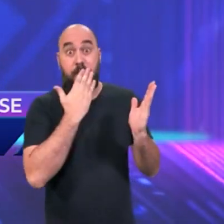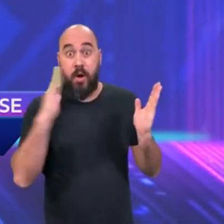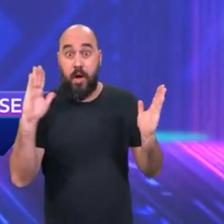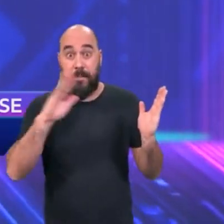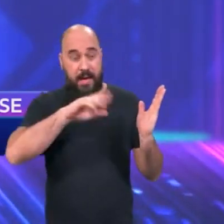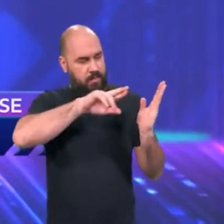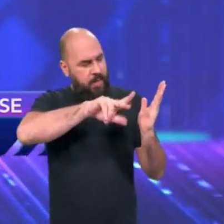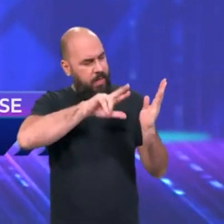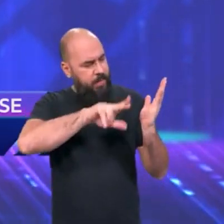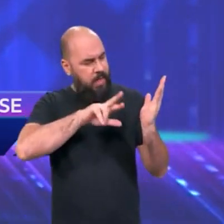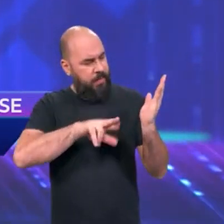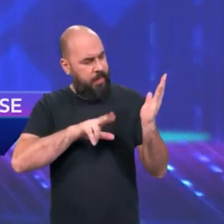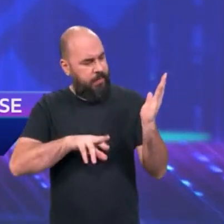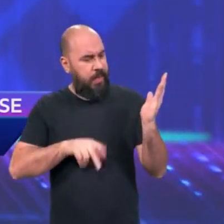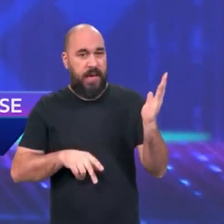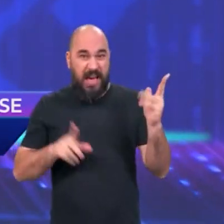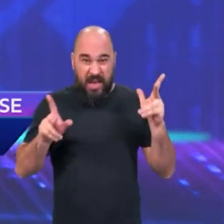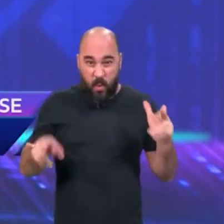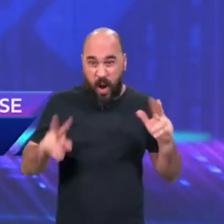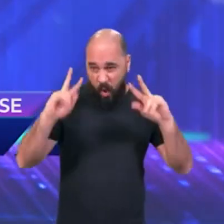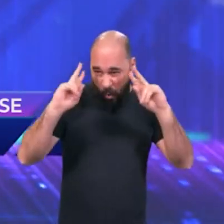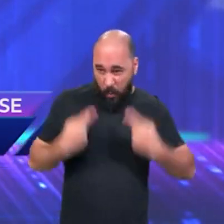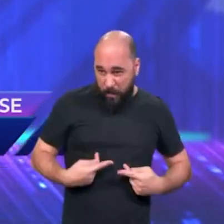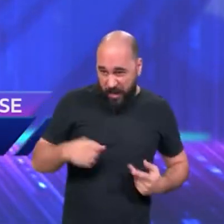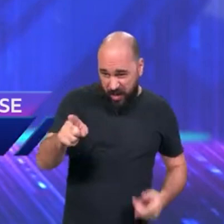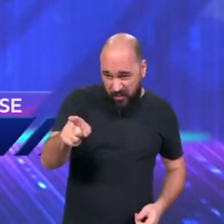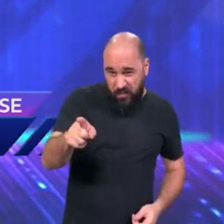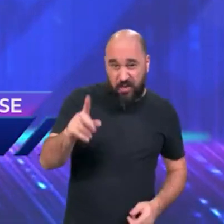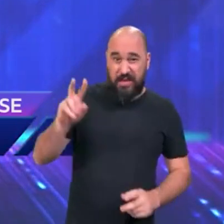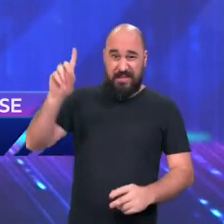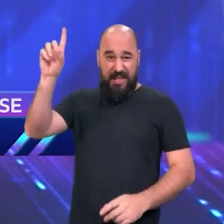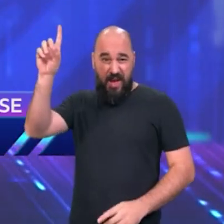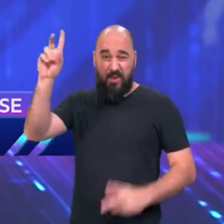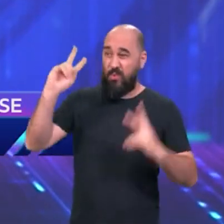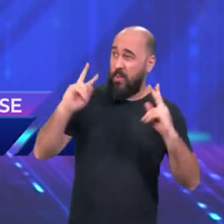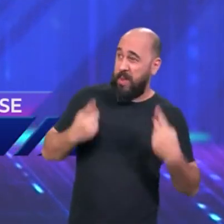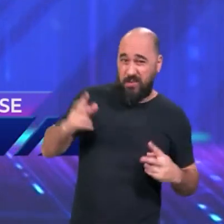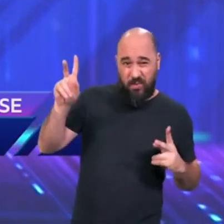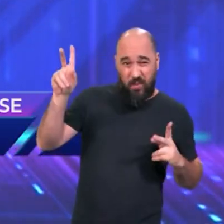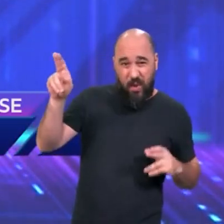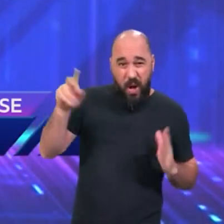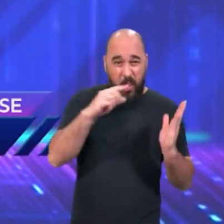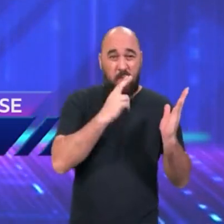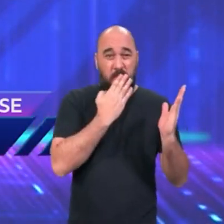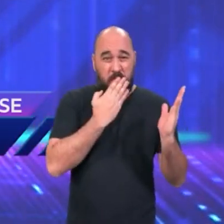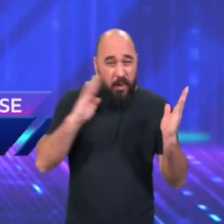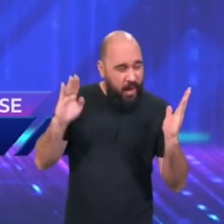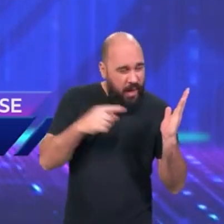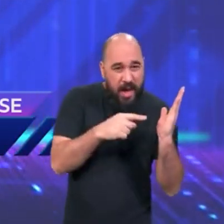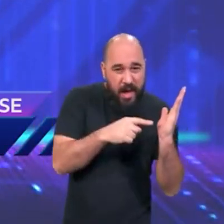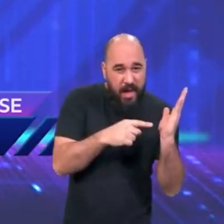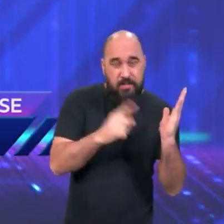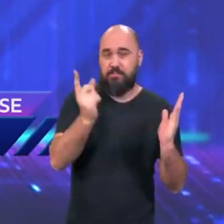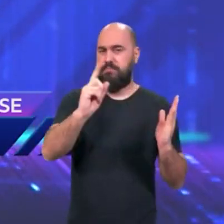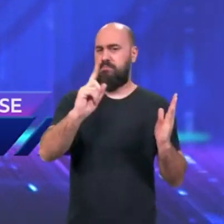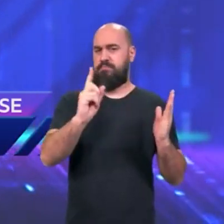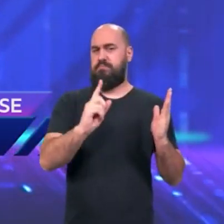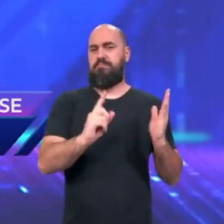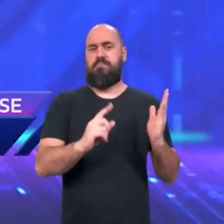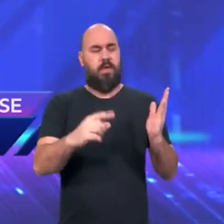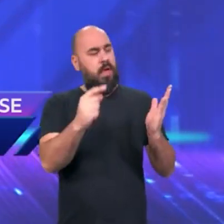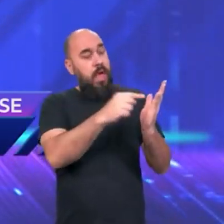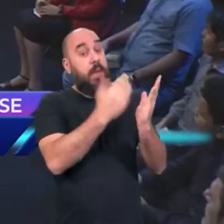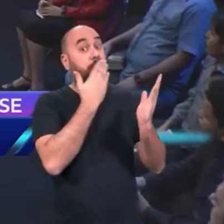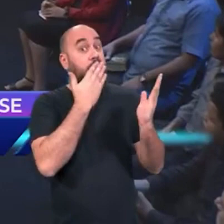humanas. As promessas divinas são promessas seguras. E a gente às vezes ouve